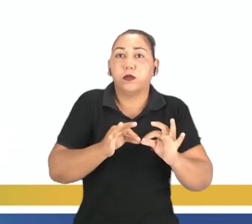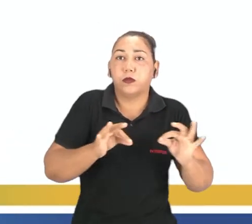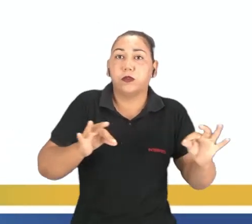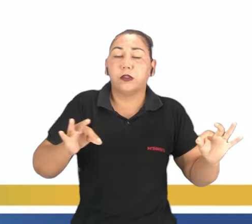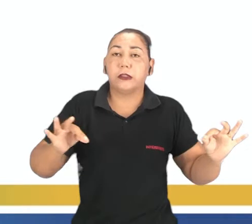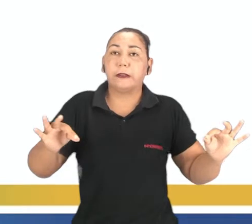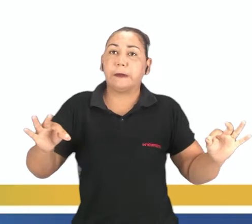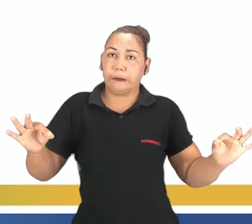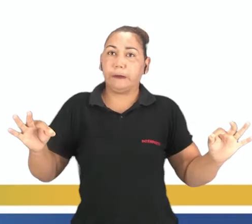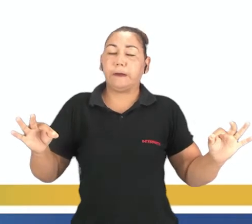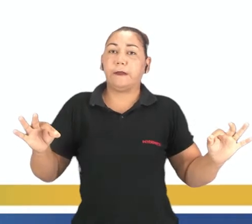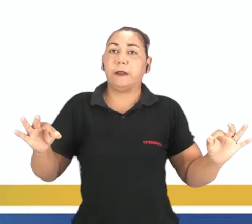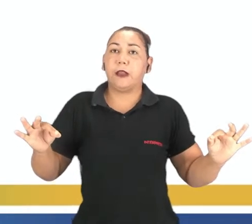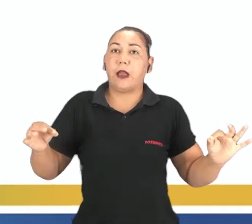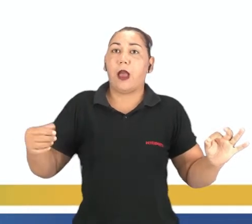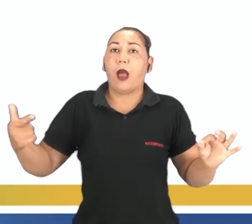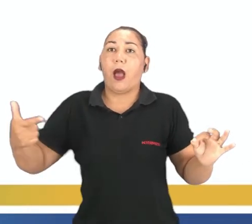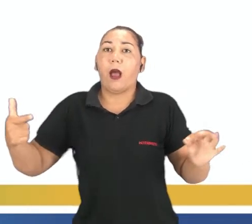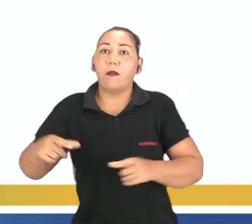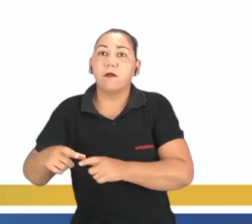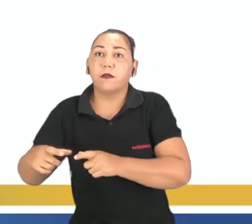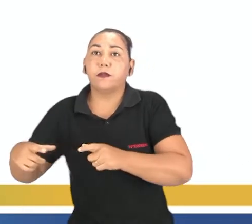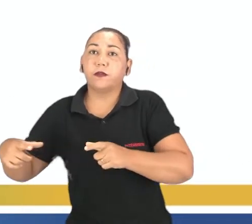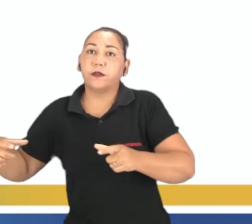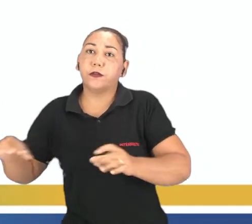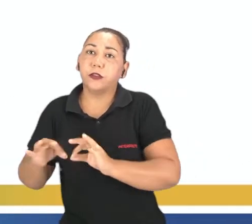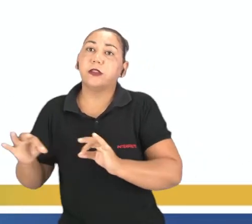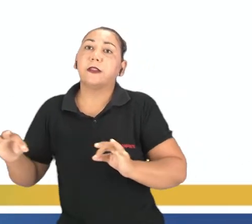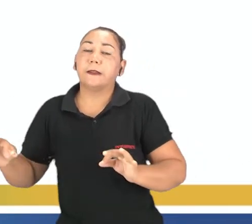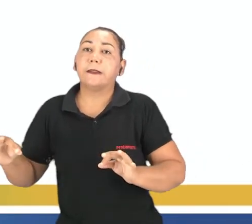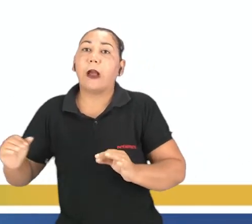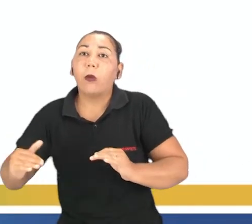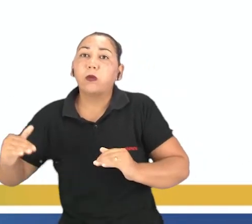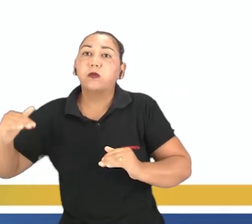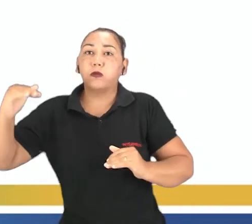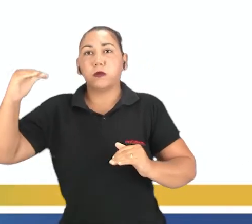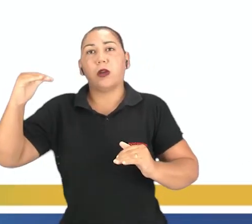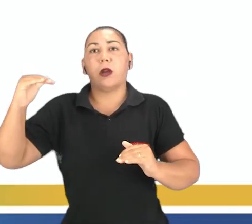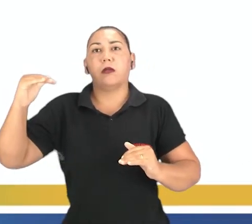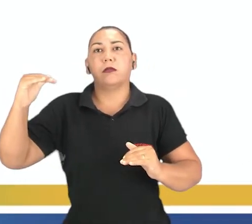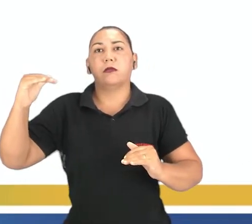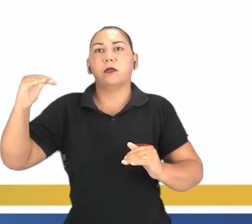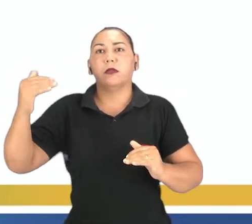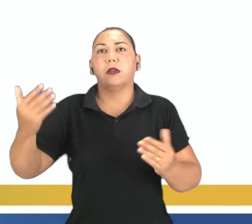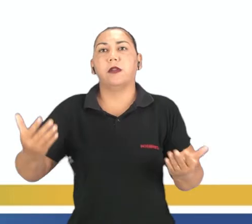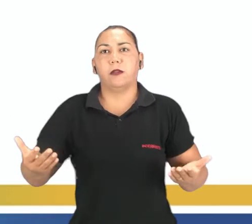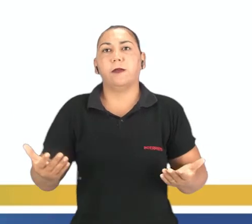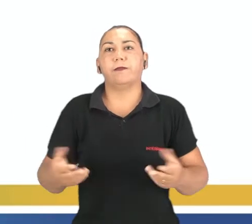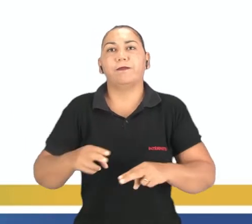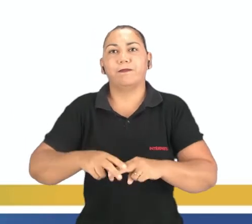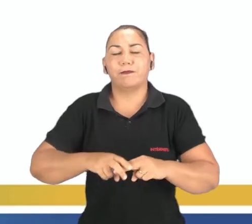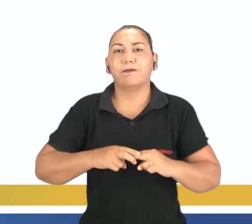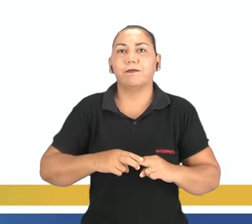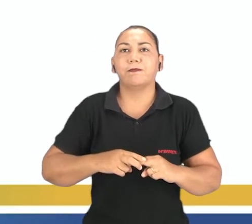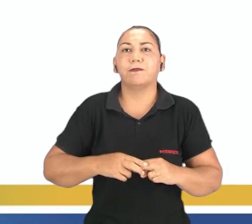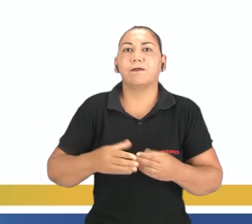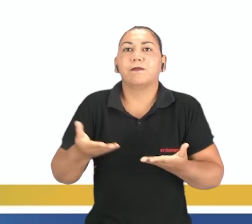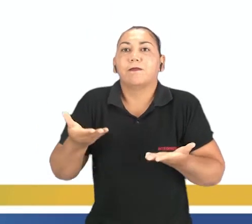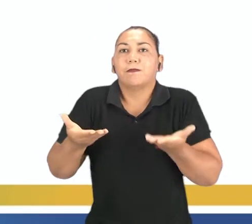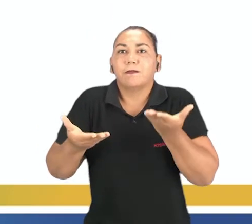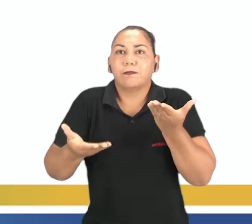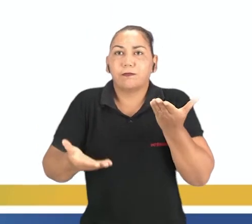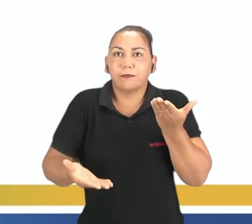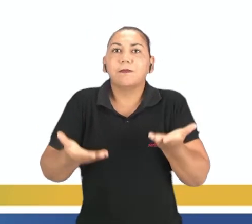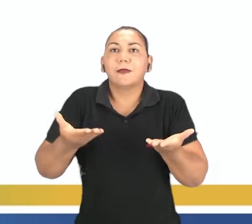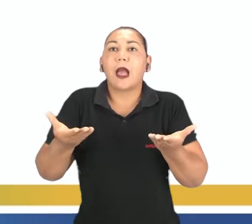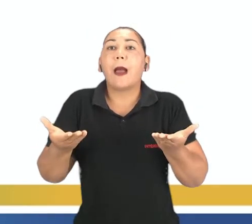fará com que a medida relativa à segunda aumente, ou seja o inverso aí. É por isso que essa proporcionalidade, ela é